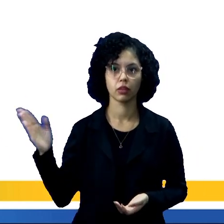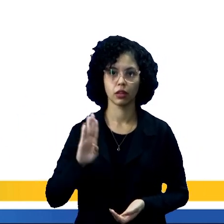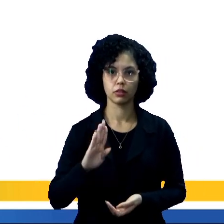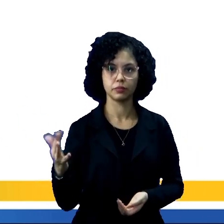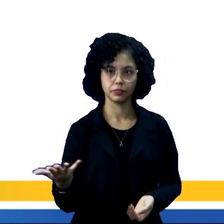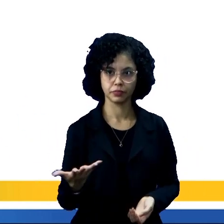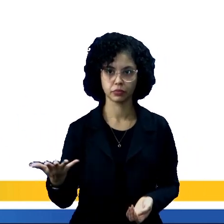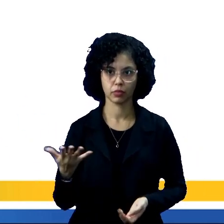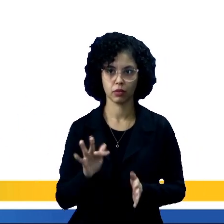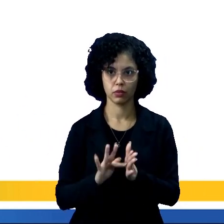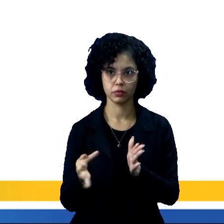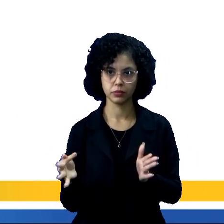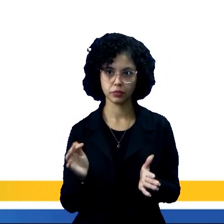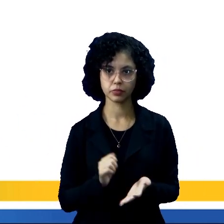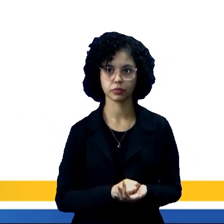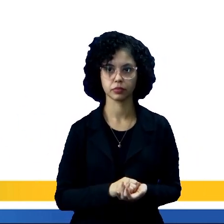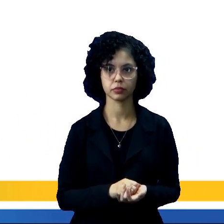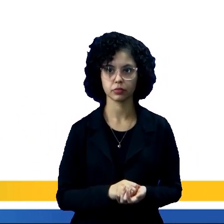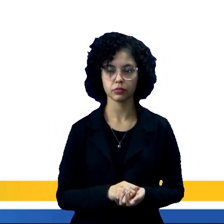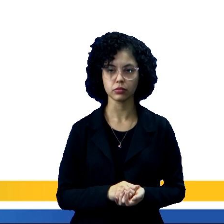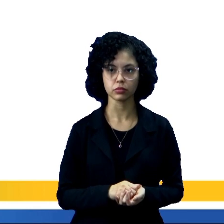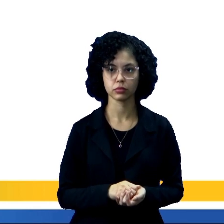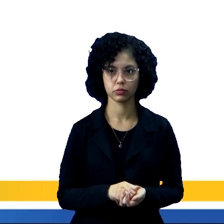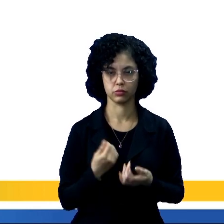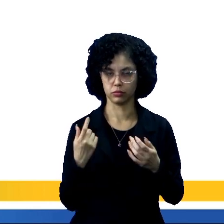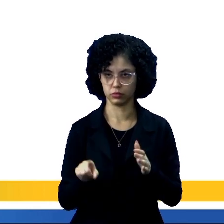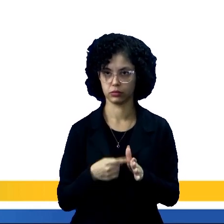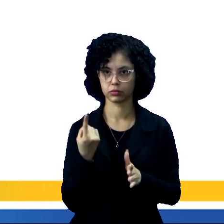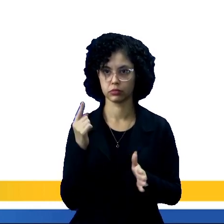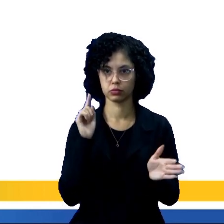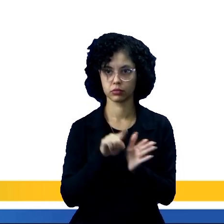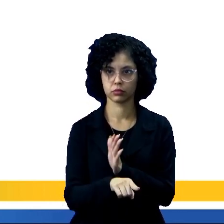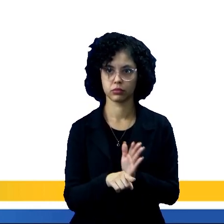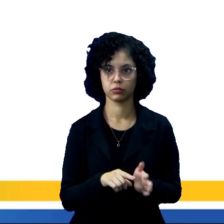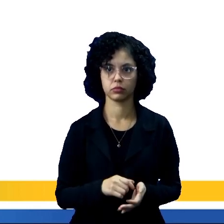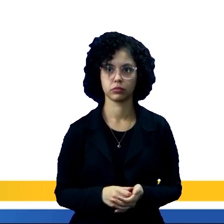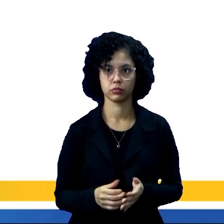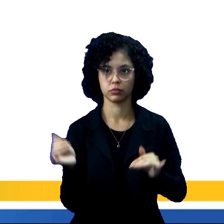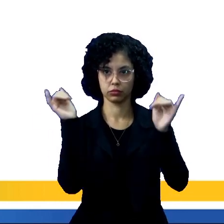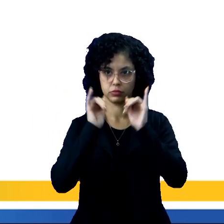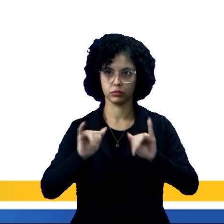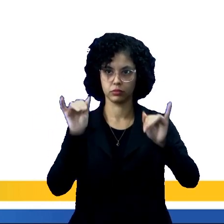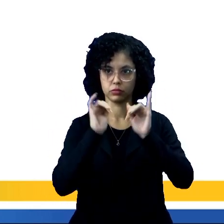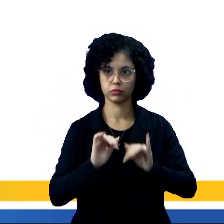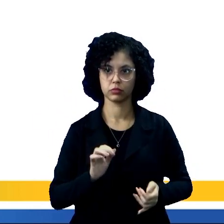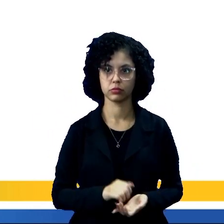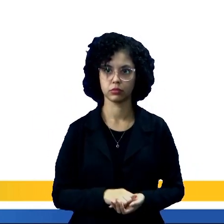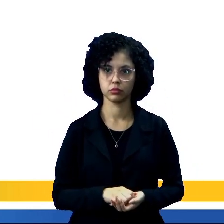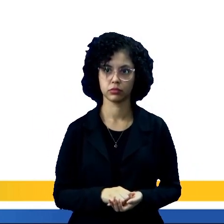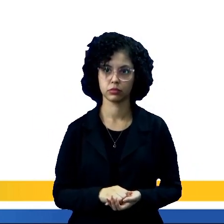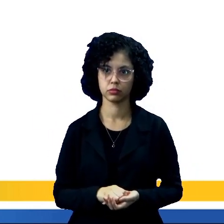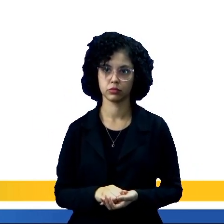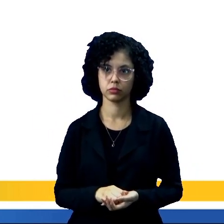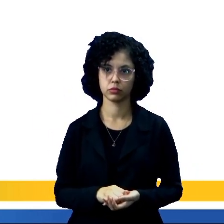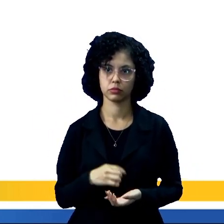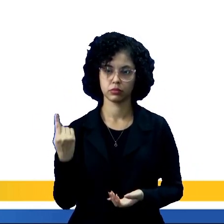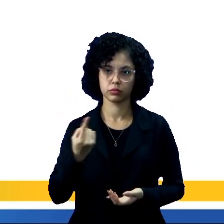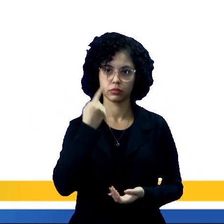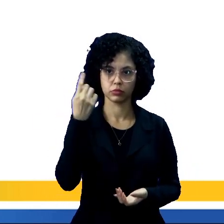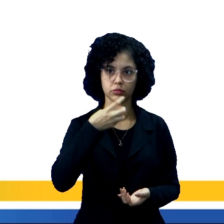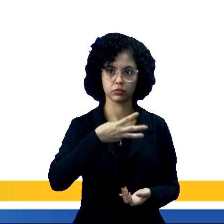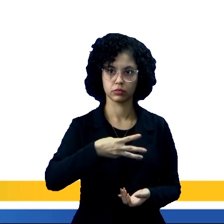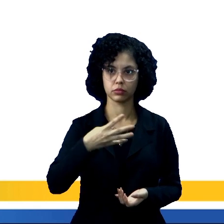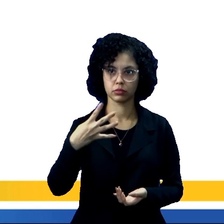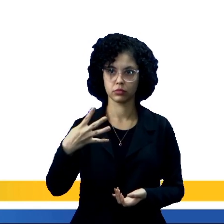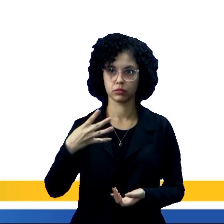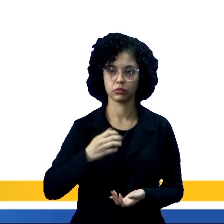base, está ali a fórmula, certo? Vamos primeiro olhar a questão, as informações. Seja o cilindro, a altura do